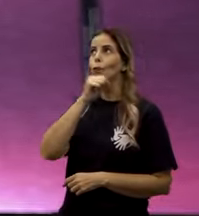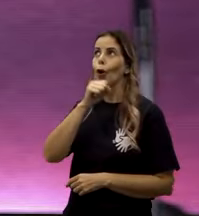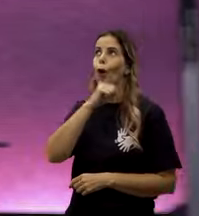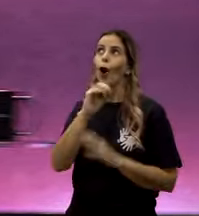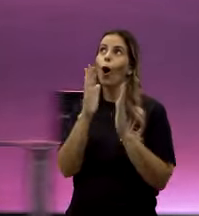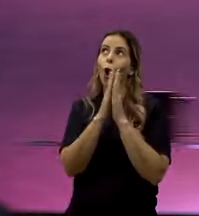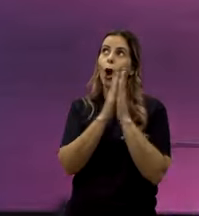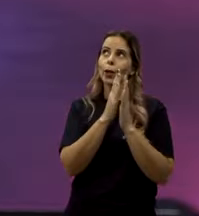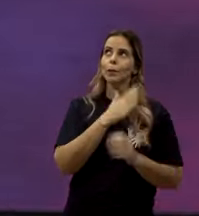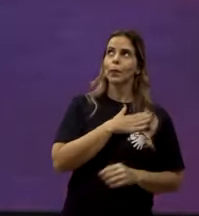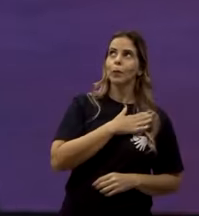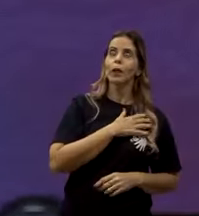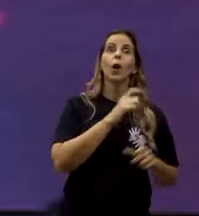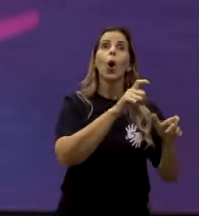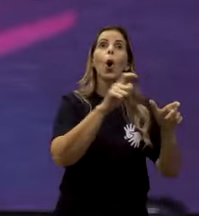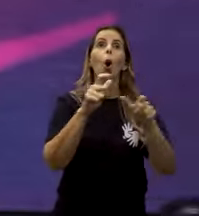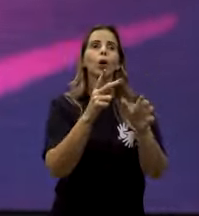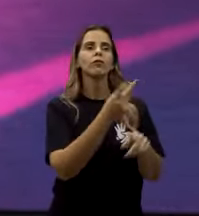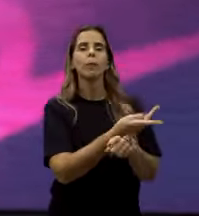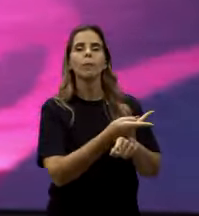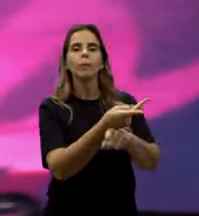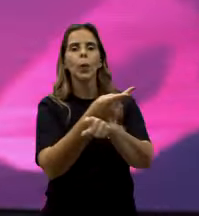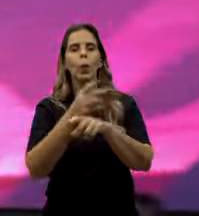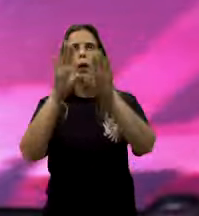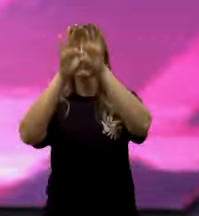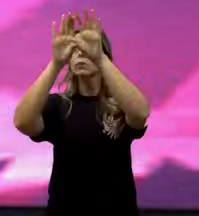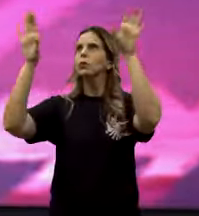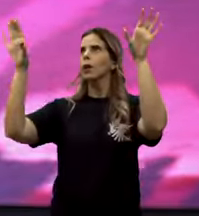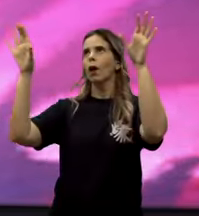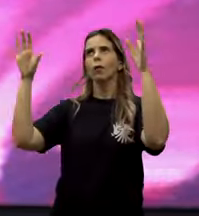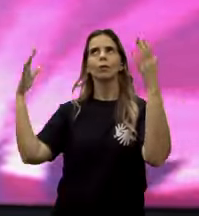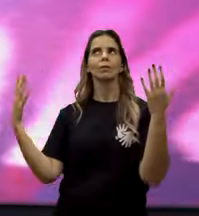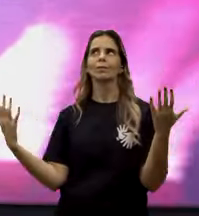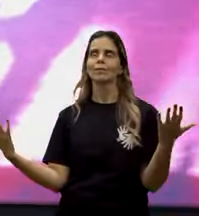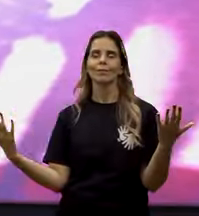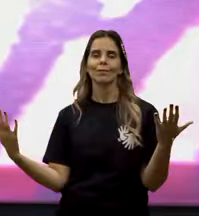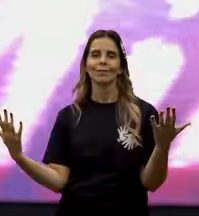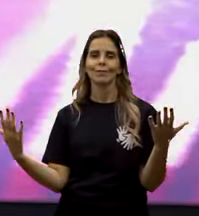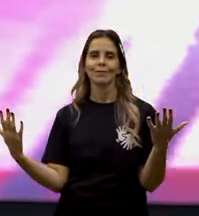minutinho Deus cadê minha avó Ai vovó